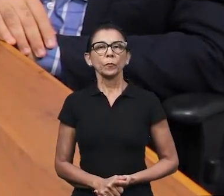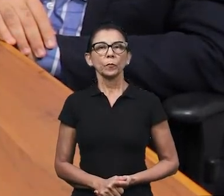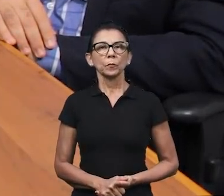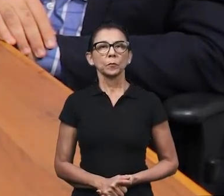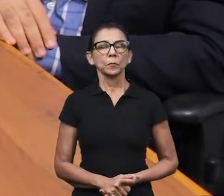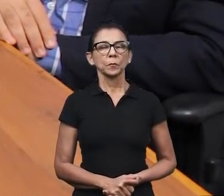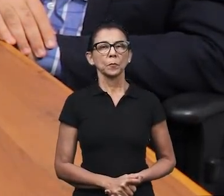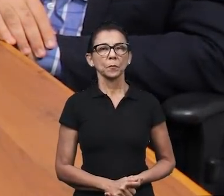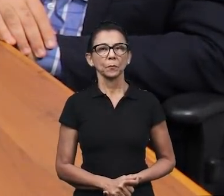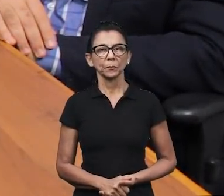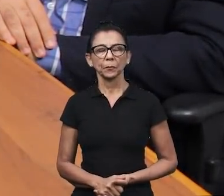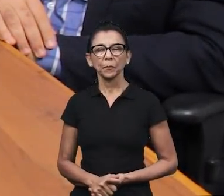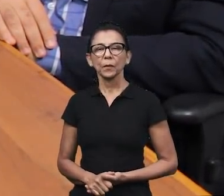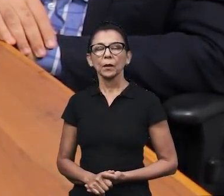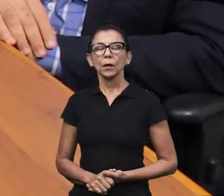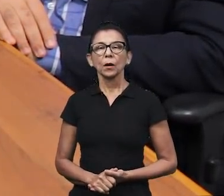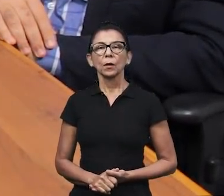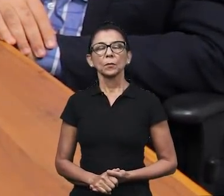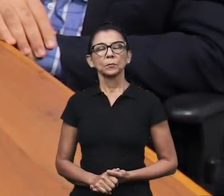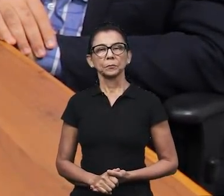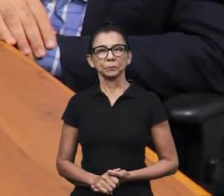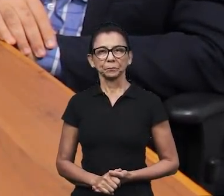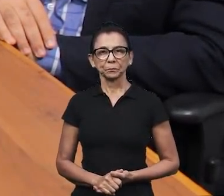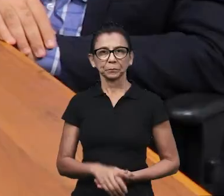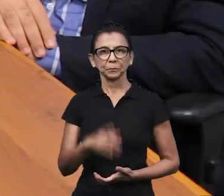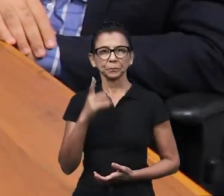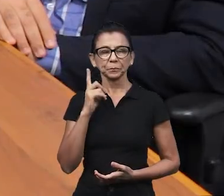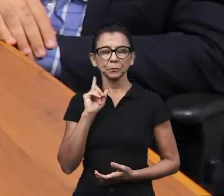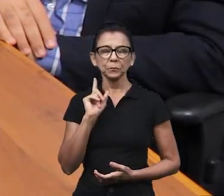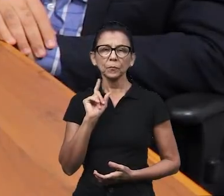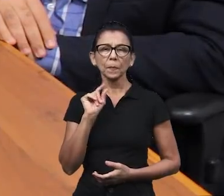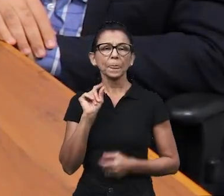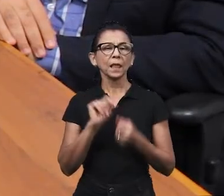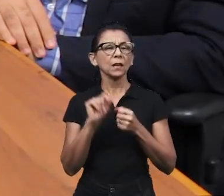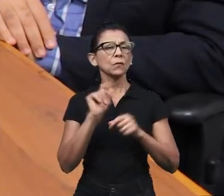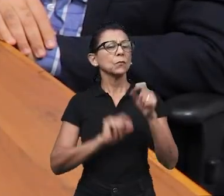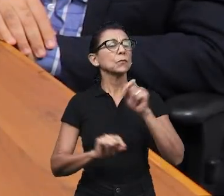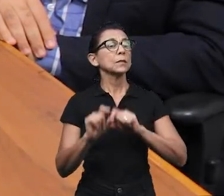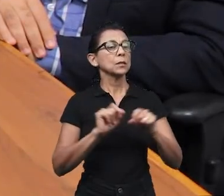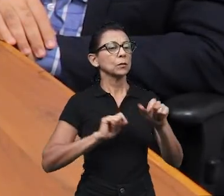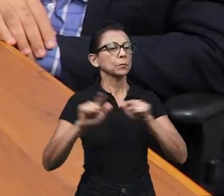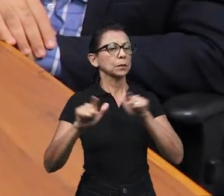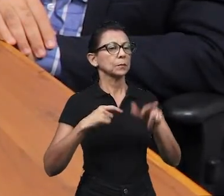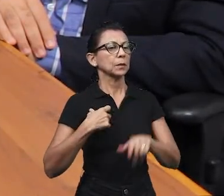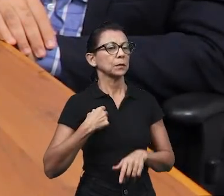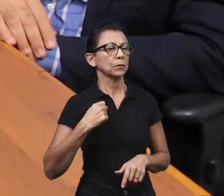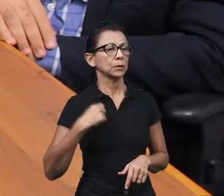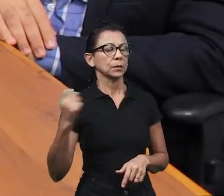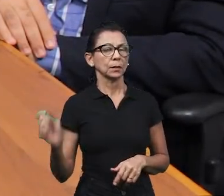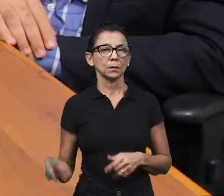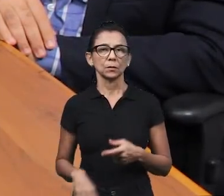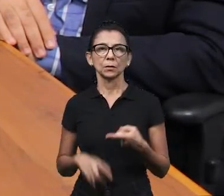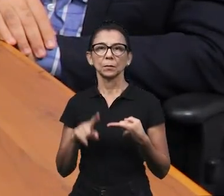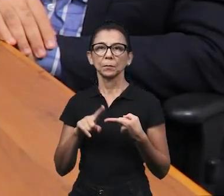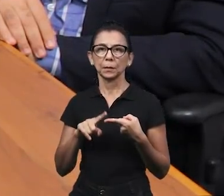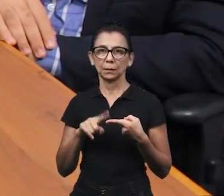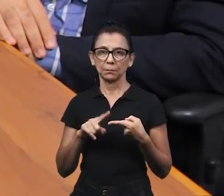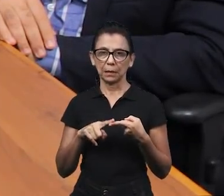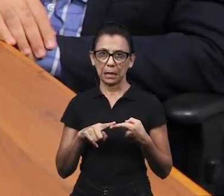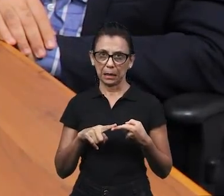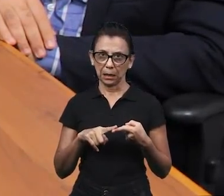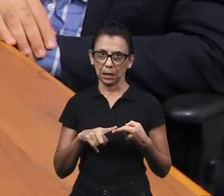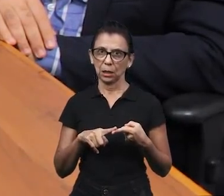se interessa, o que ela tem que fazer? Quais são os procedimentos? Primeira coisa, Josias, vou dizer aqui, né? Ela precisa